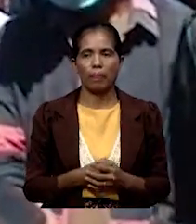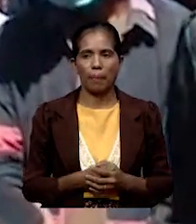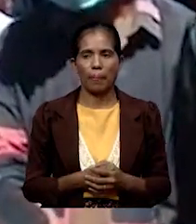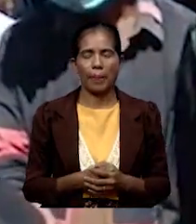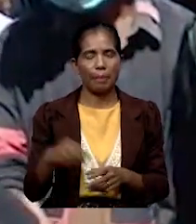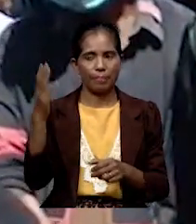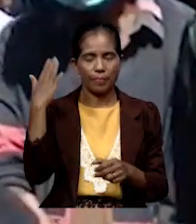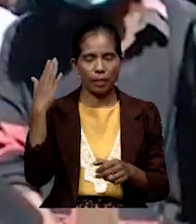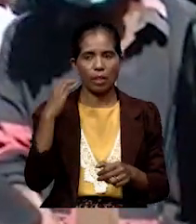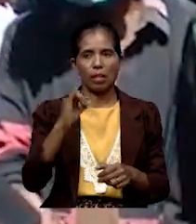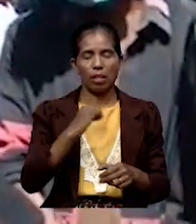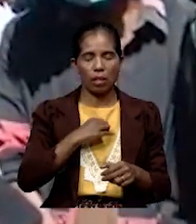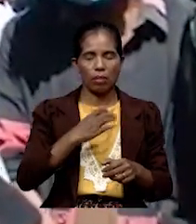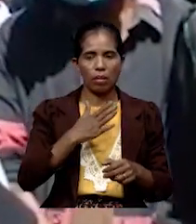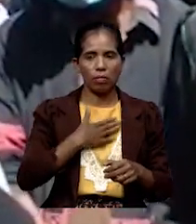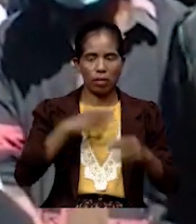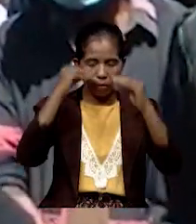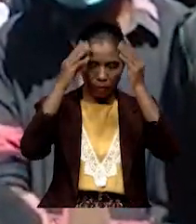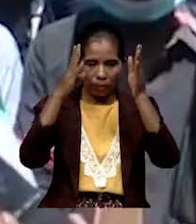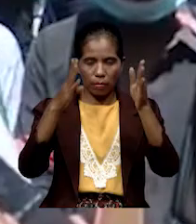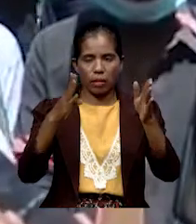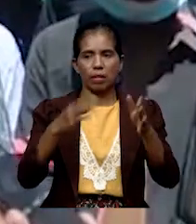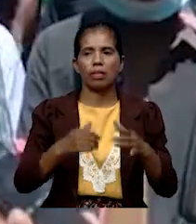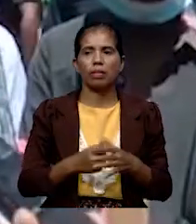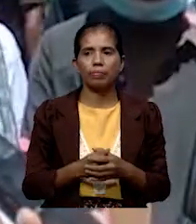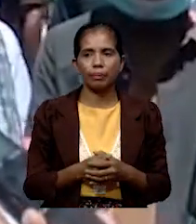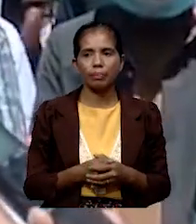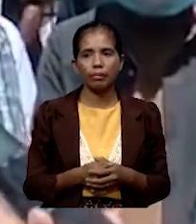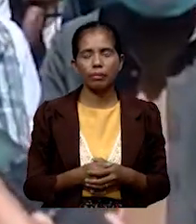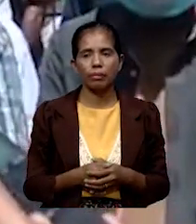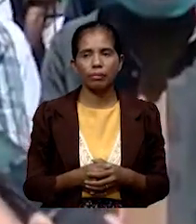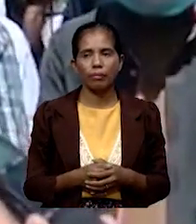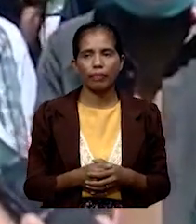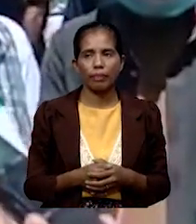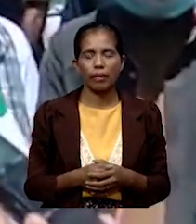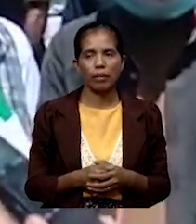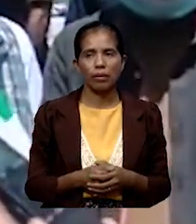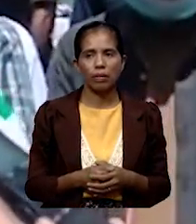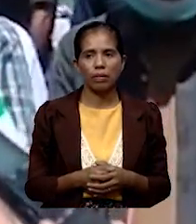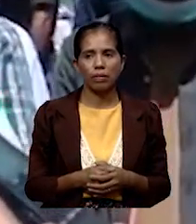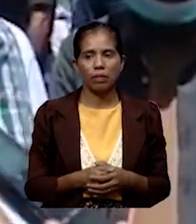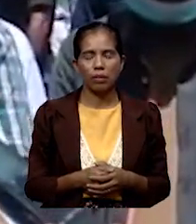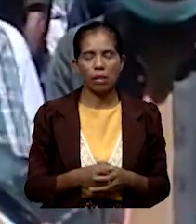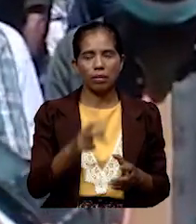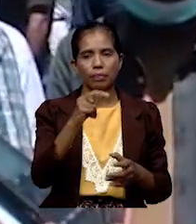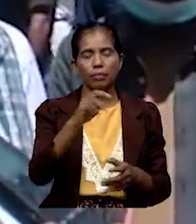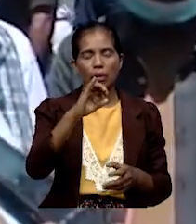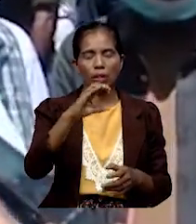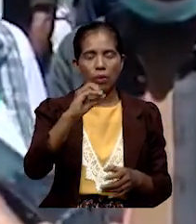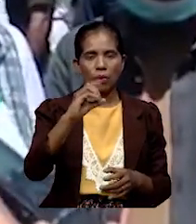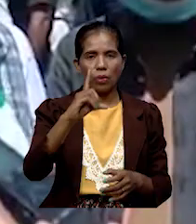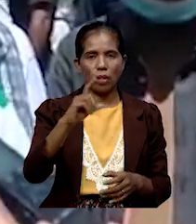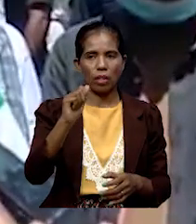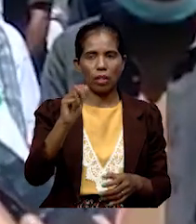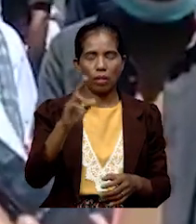o local é mestre Mos, segunda classe fatida, mas a fatida é Nicolau Lobato Mono,